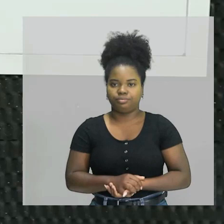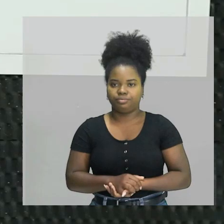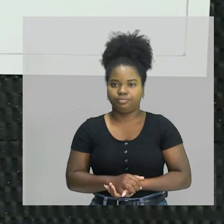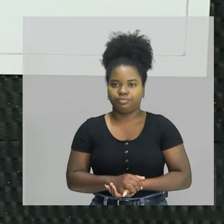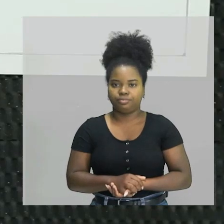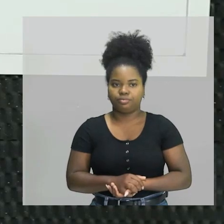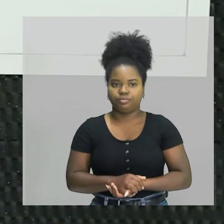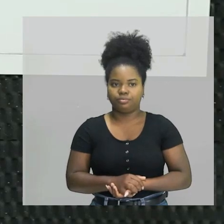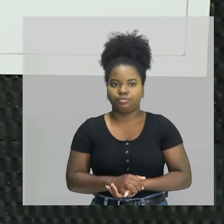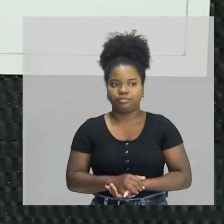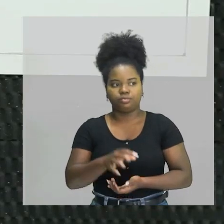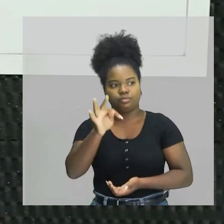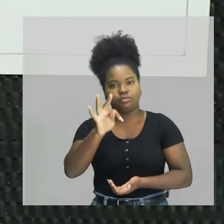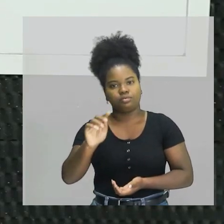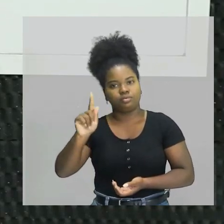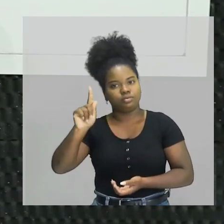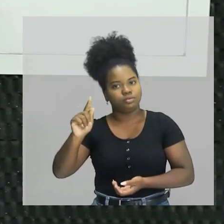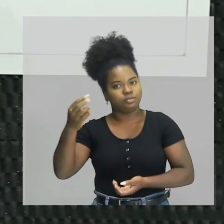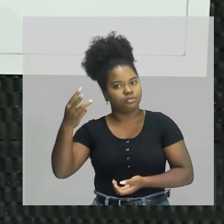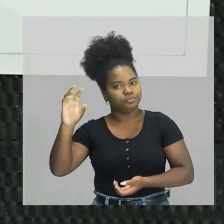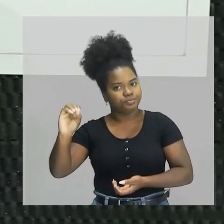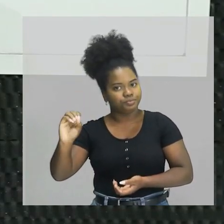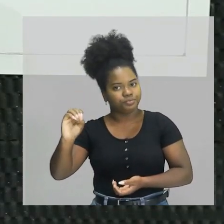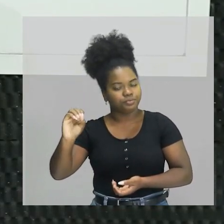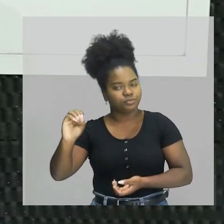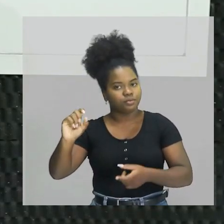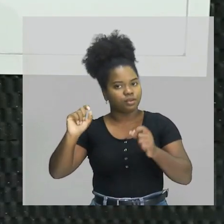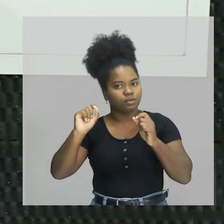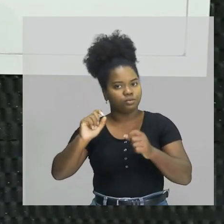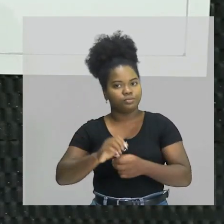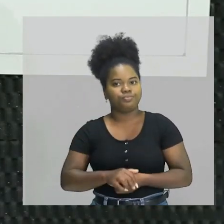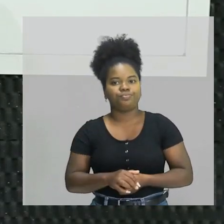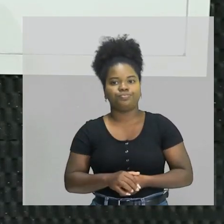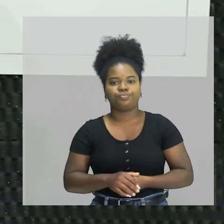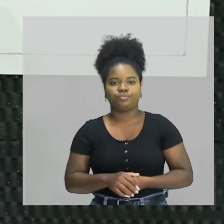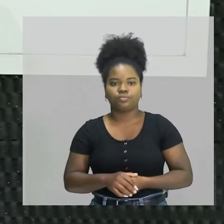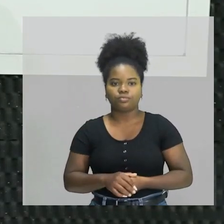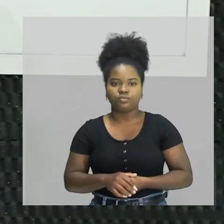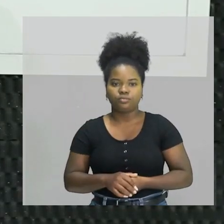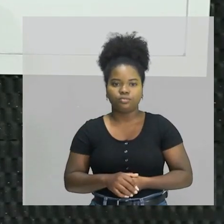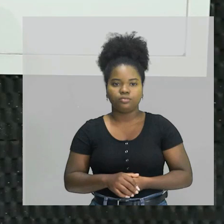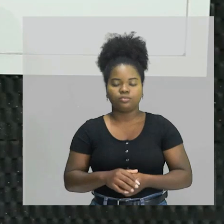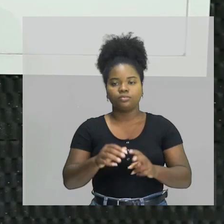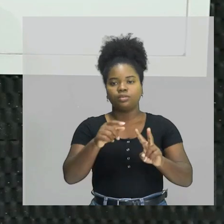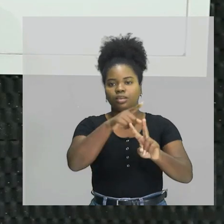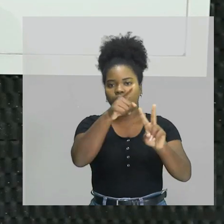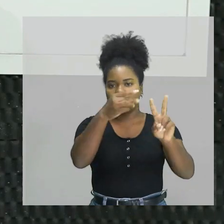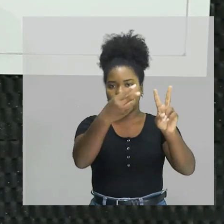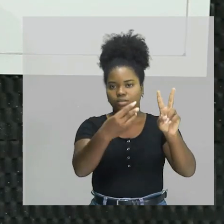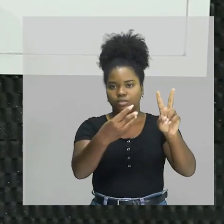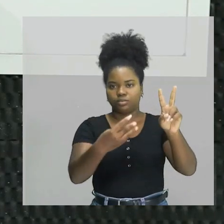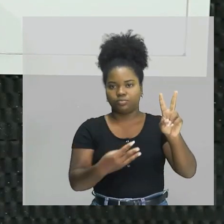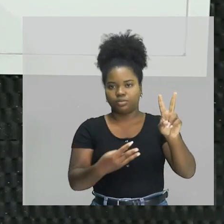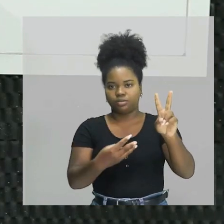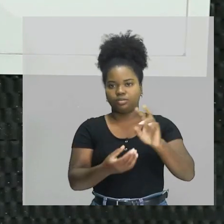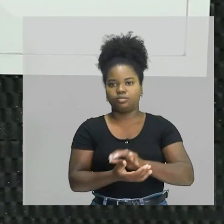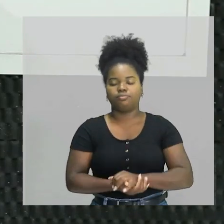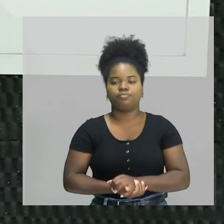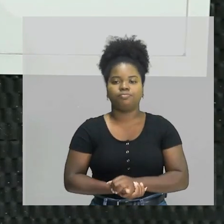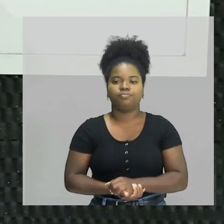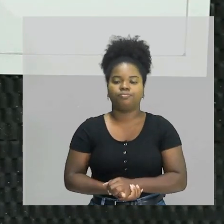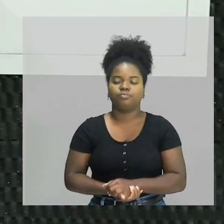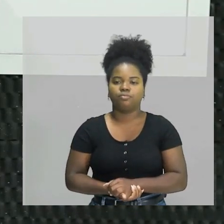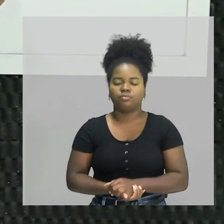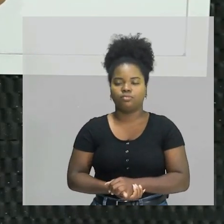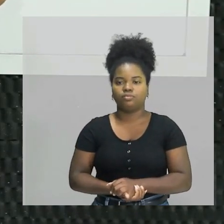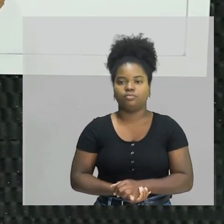Certo? A tangente de 30 é um ângulo notável, né? Esse a gente tem que saber, é raiz de 3 sobre 3.